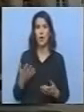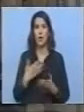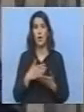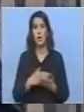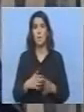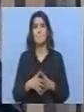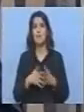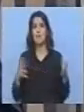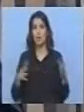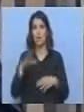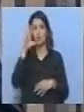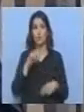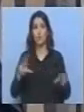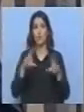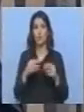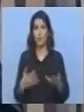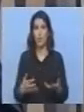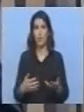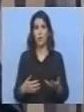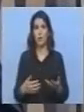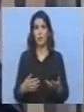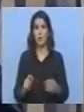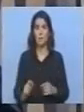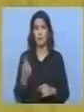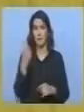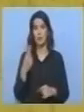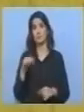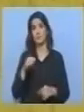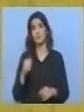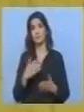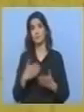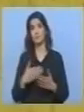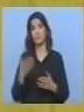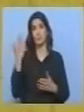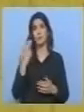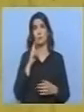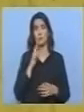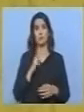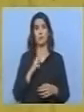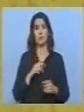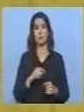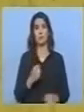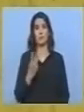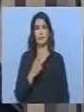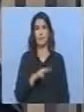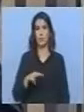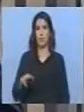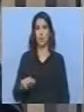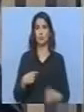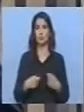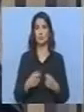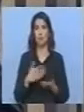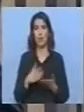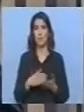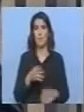desde o Estado Novo? Sim, desde o Estado Novo a maior intervenção, que já começou com o reitorado anterior e que está a continuar. Mais de 3 milhões de obras, não é? Sim, no